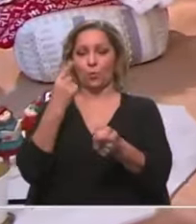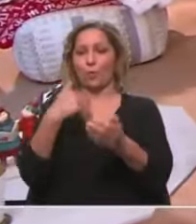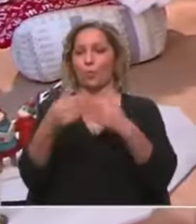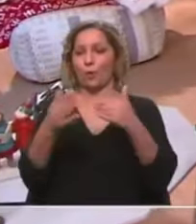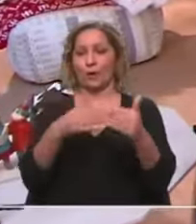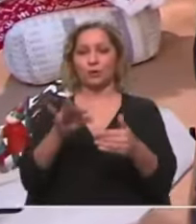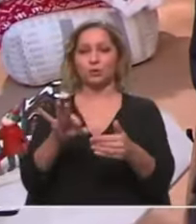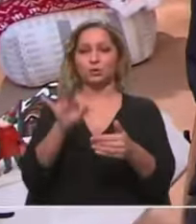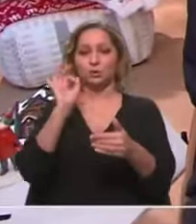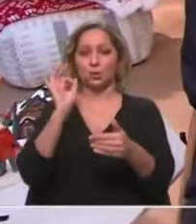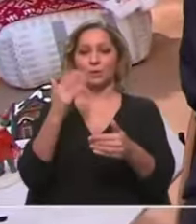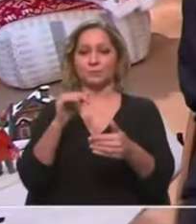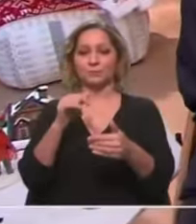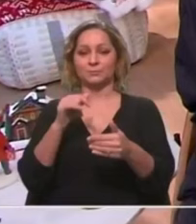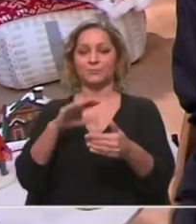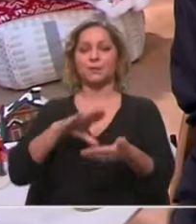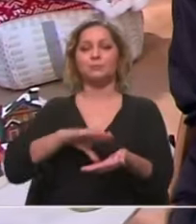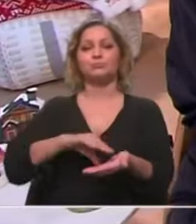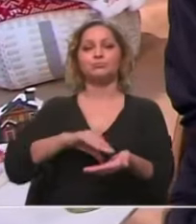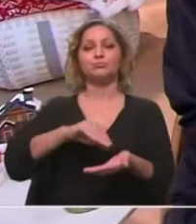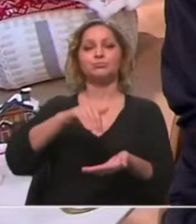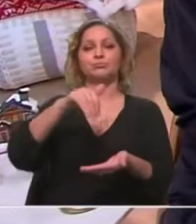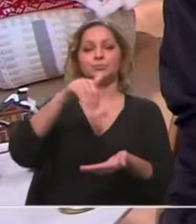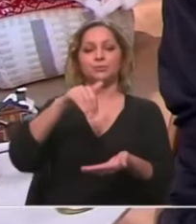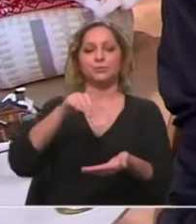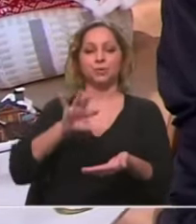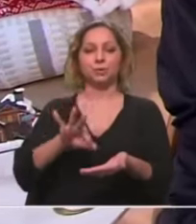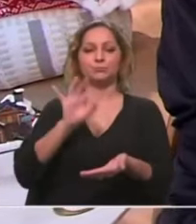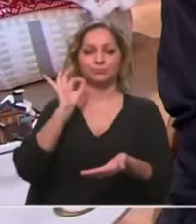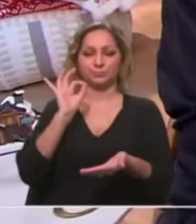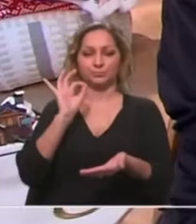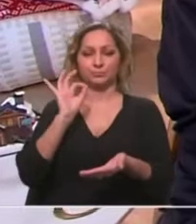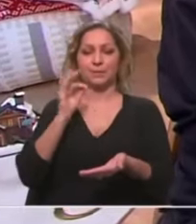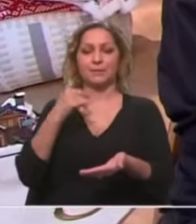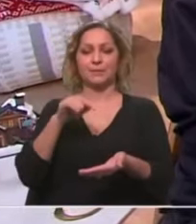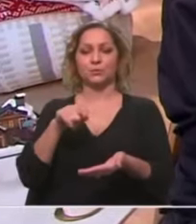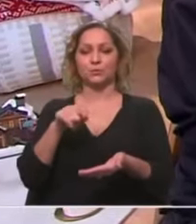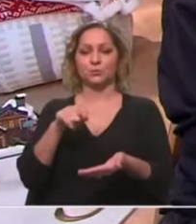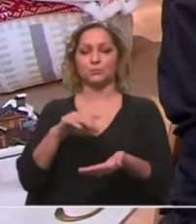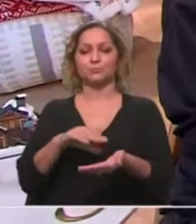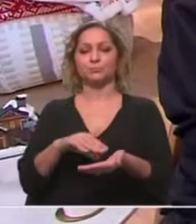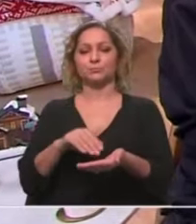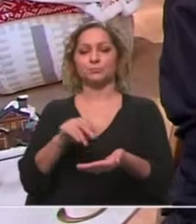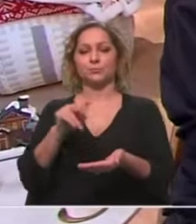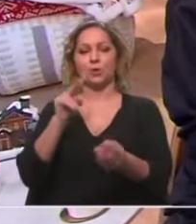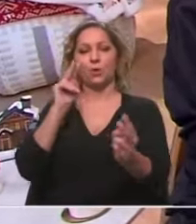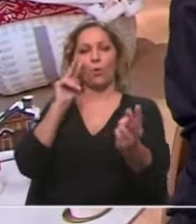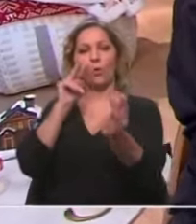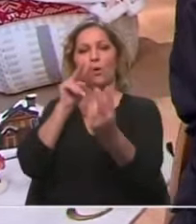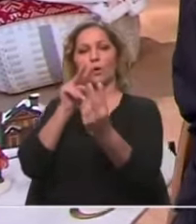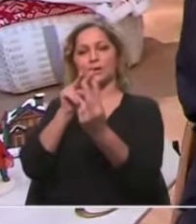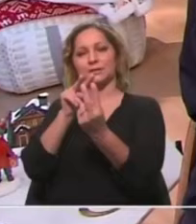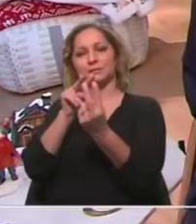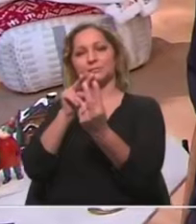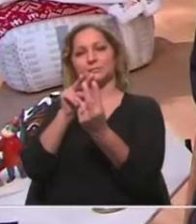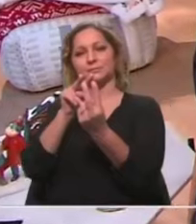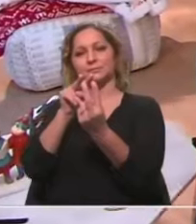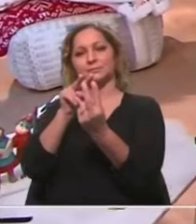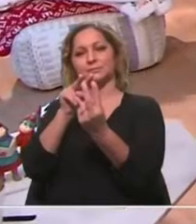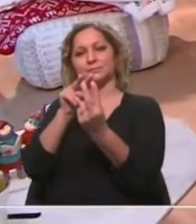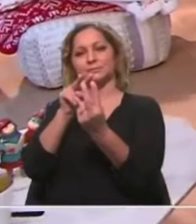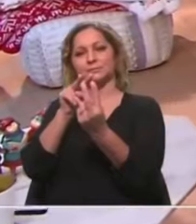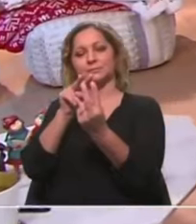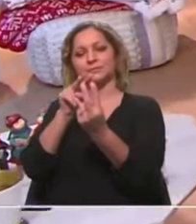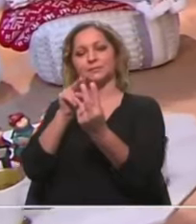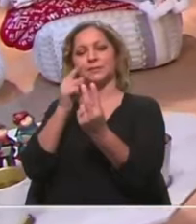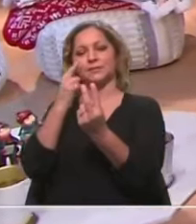Mas, ou seja, vais passar assim o dedo, quando tu quiseres, paras, ok? Mas vais fazer isto enquanto olhas a Diana nos olhos. Ah. Profundamente. Atenção,